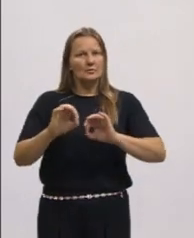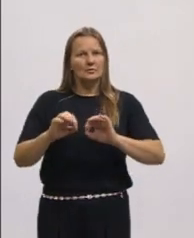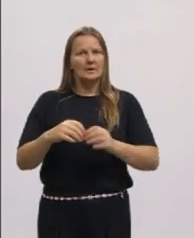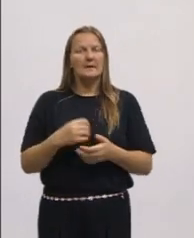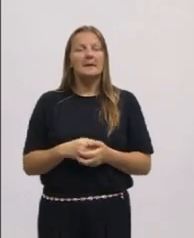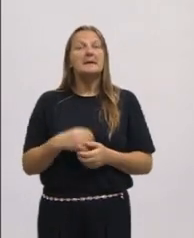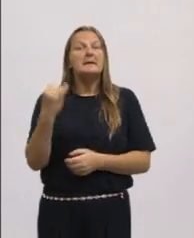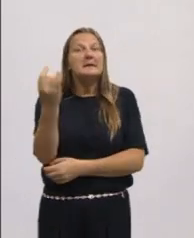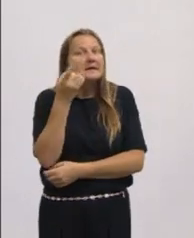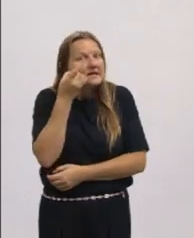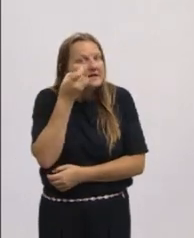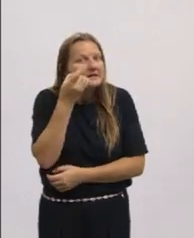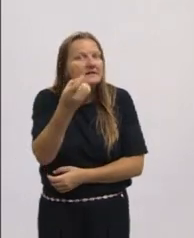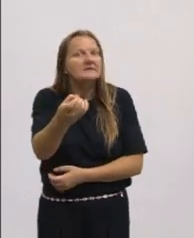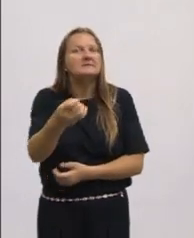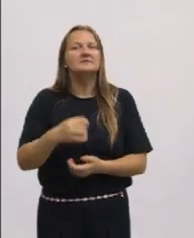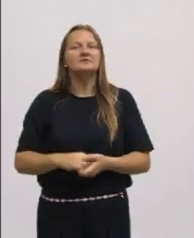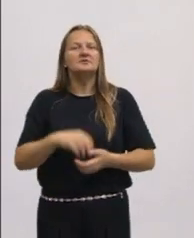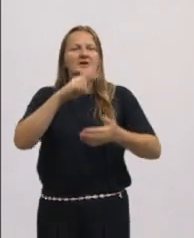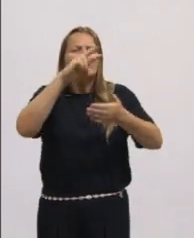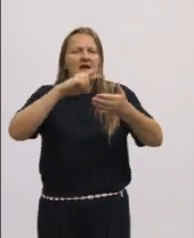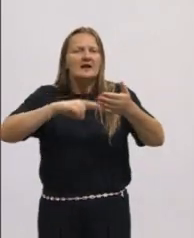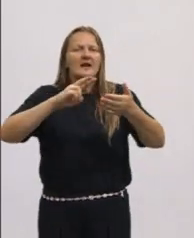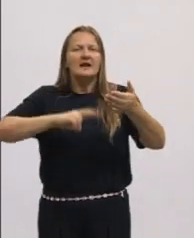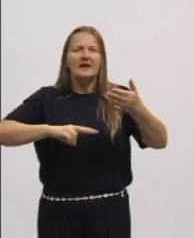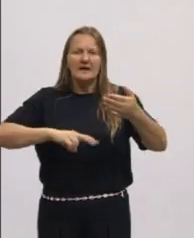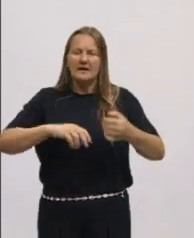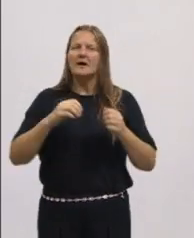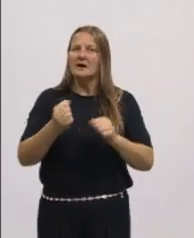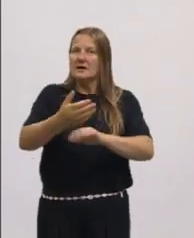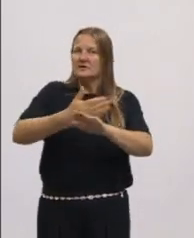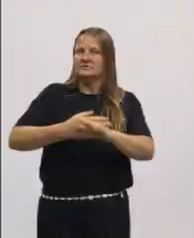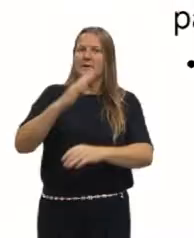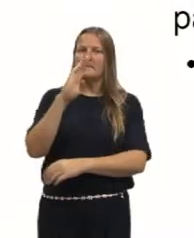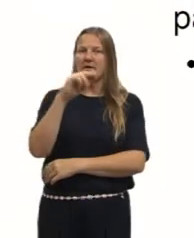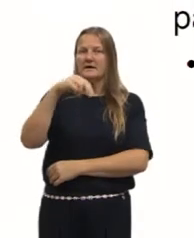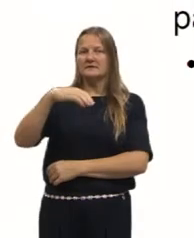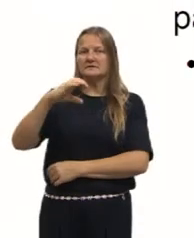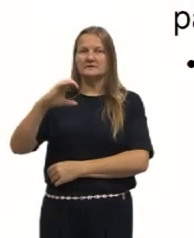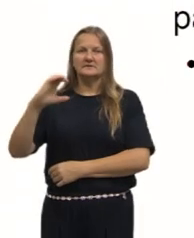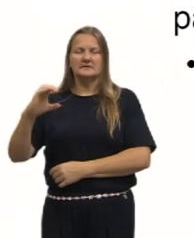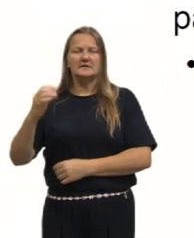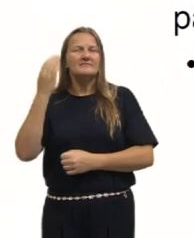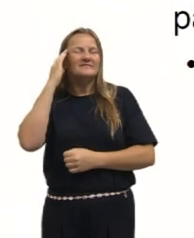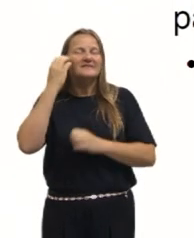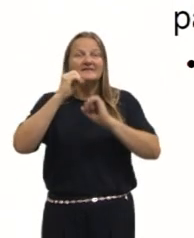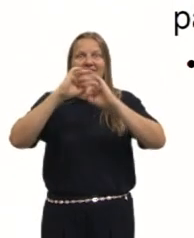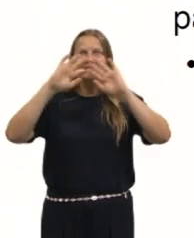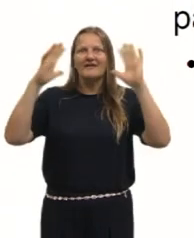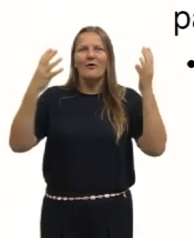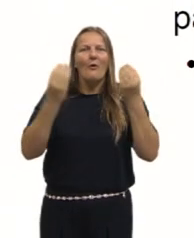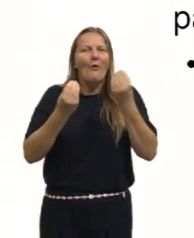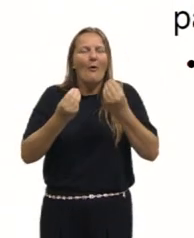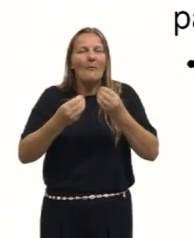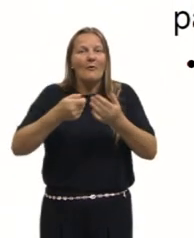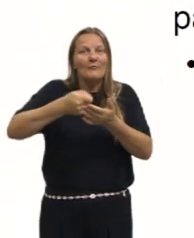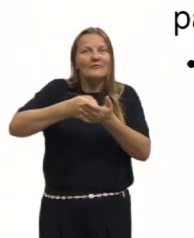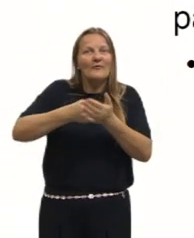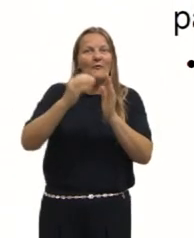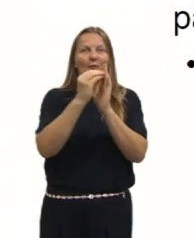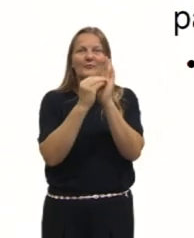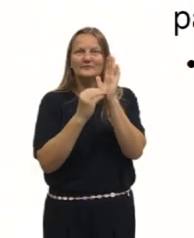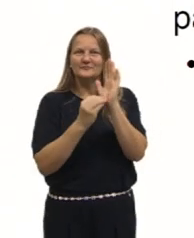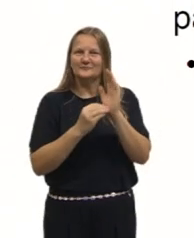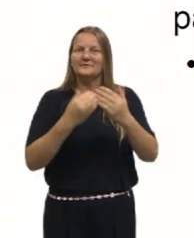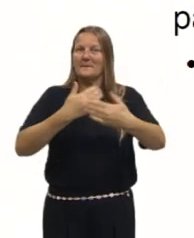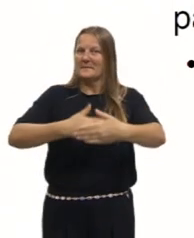o Enem é interessante que tu leia a bncc para entender direitinho como ela vai cobrar esses conteúdos